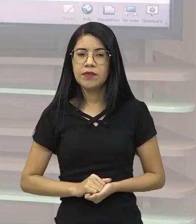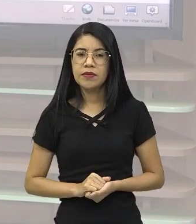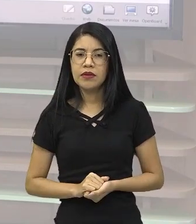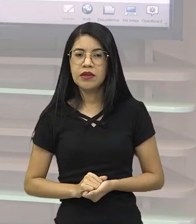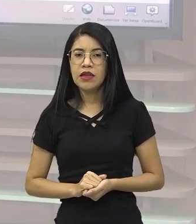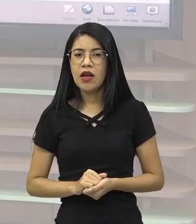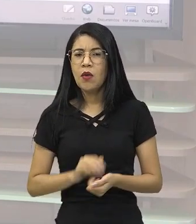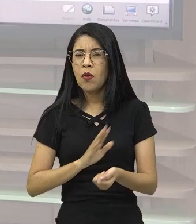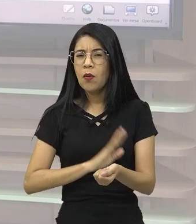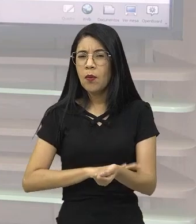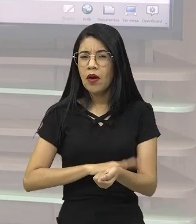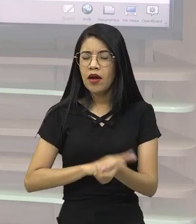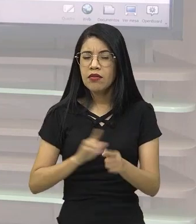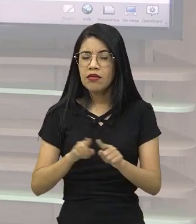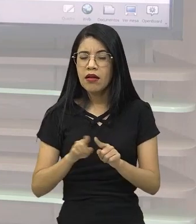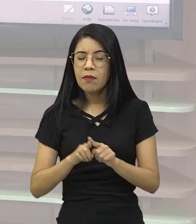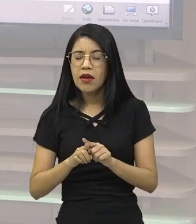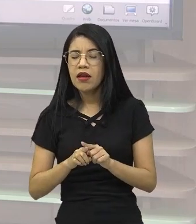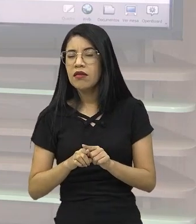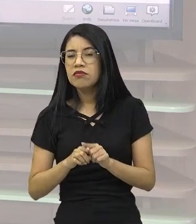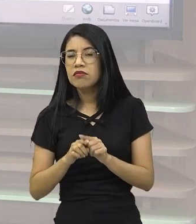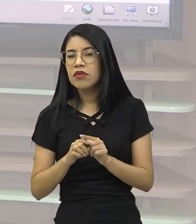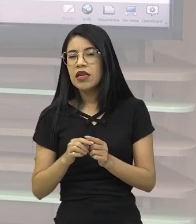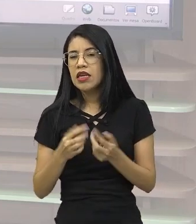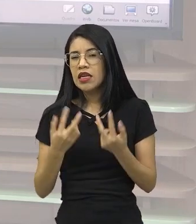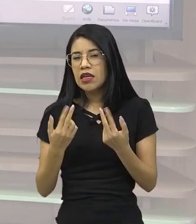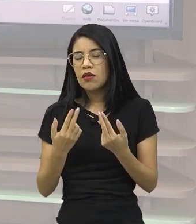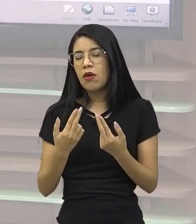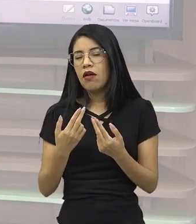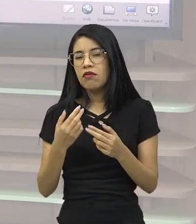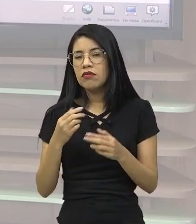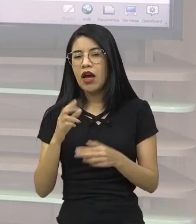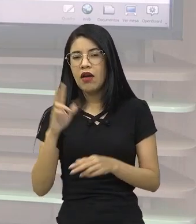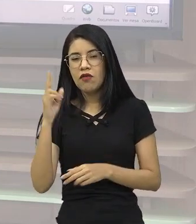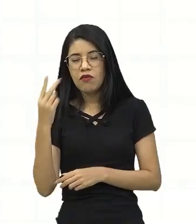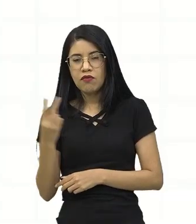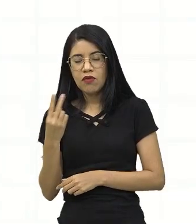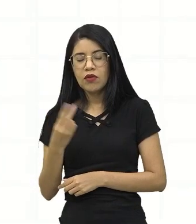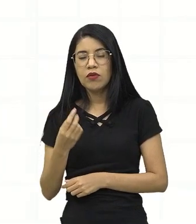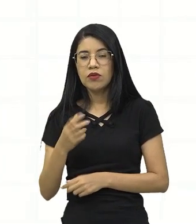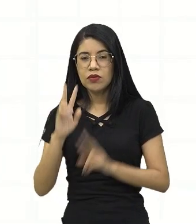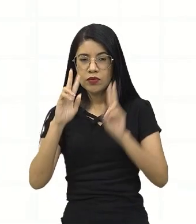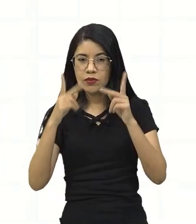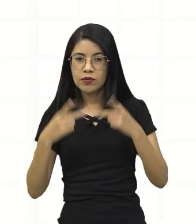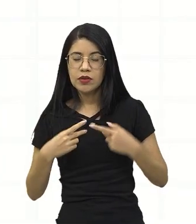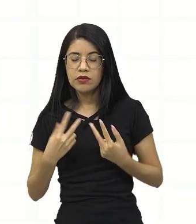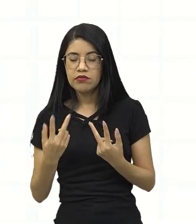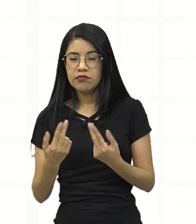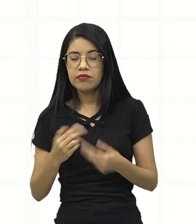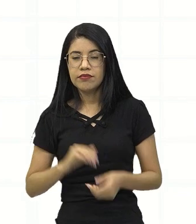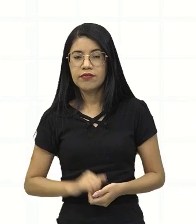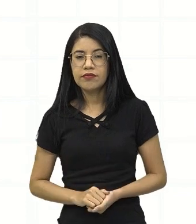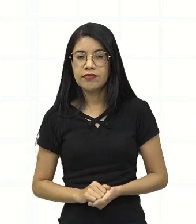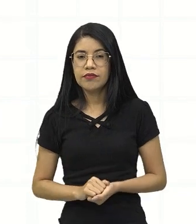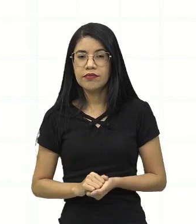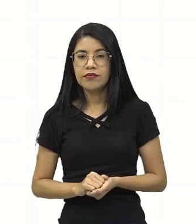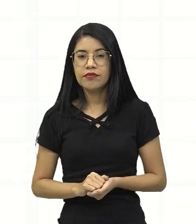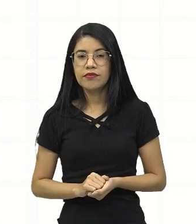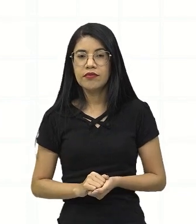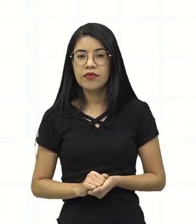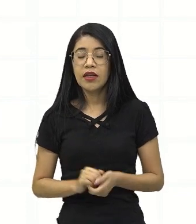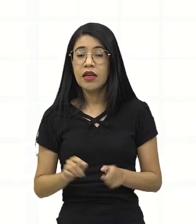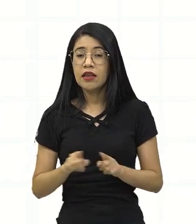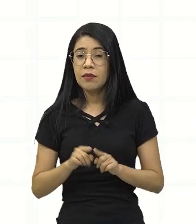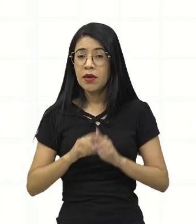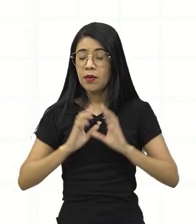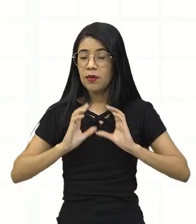vícios, com as virtudes dos seres humanos, certo? Então, eles agem assim. através do comportamento dos animais,